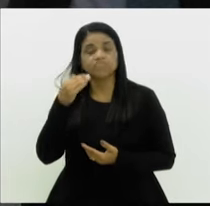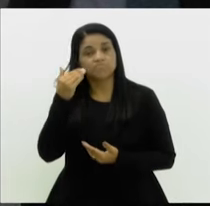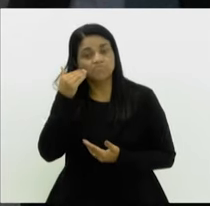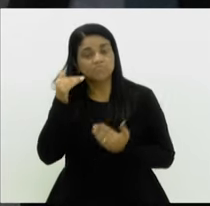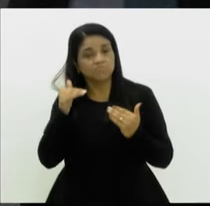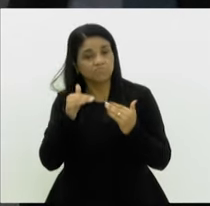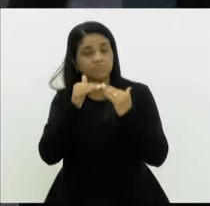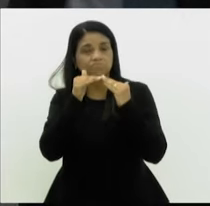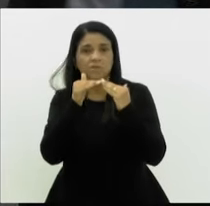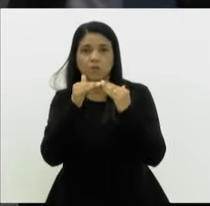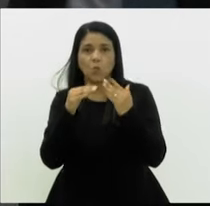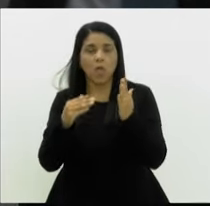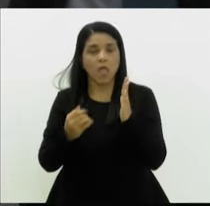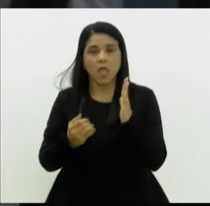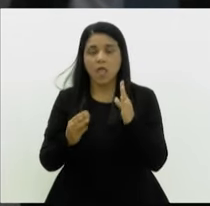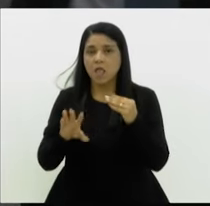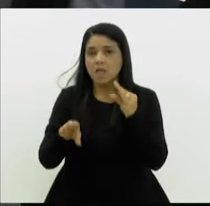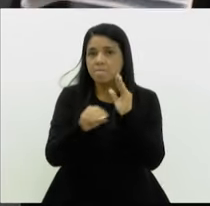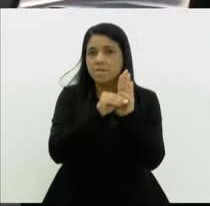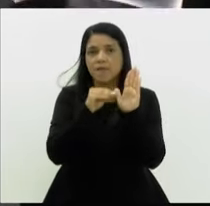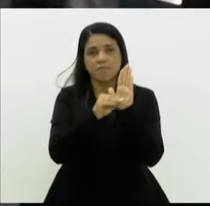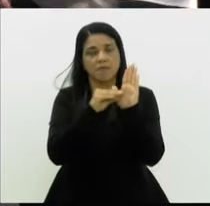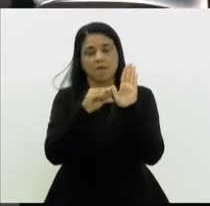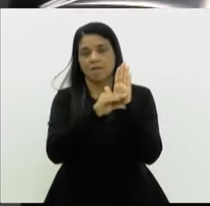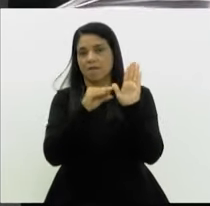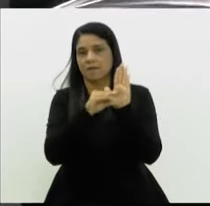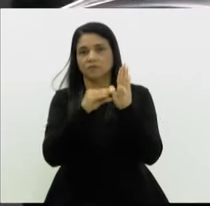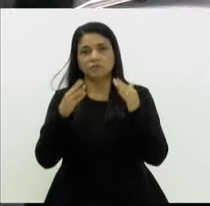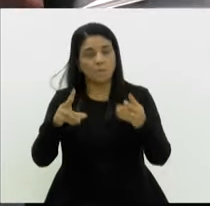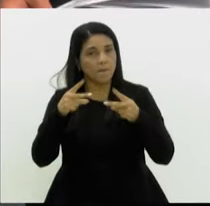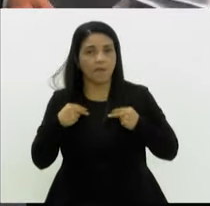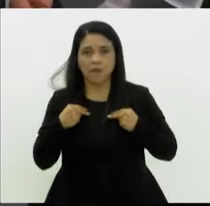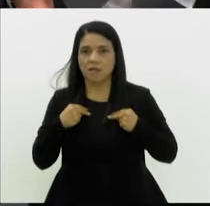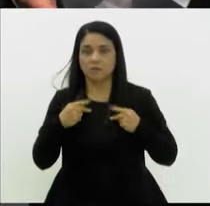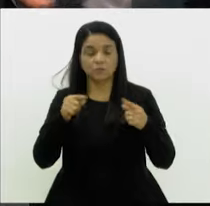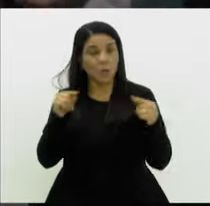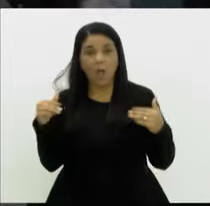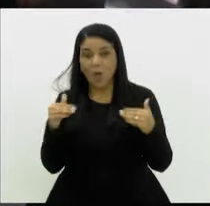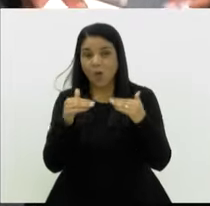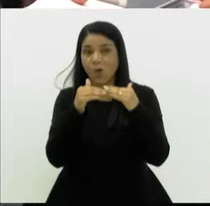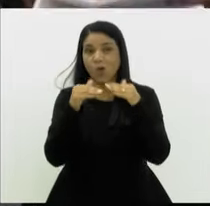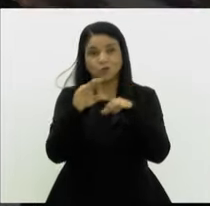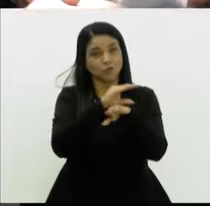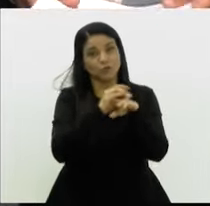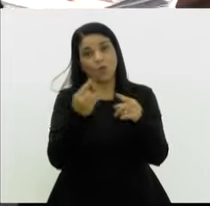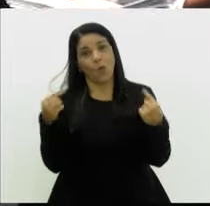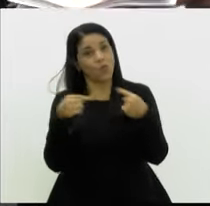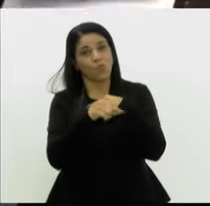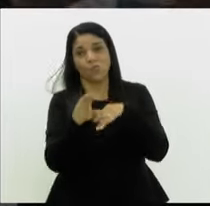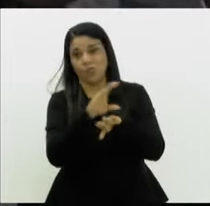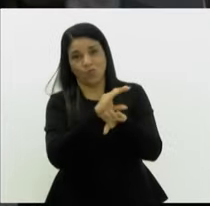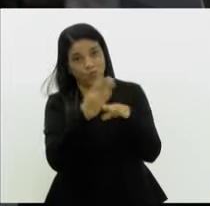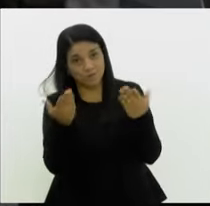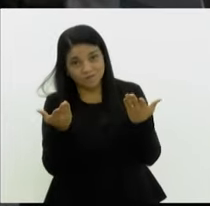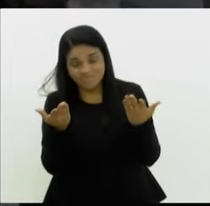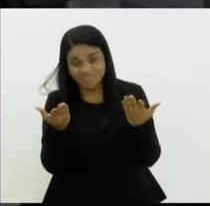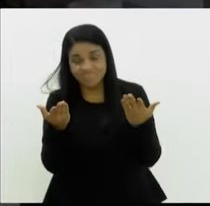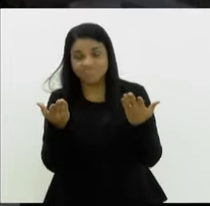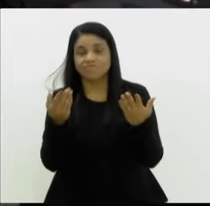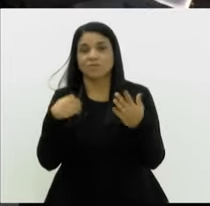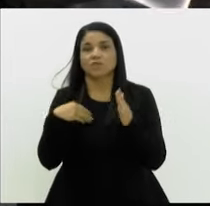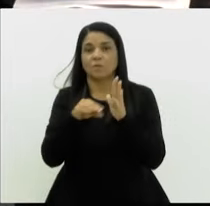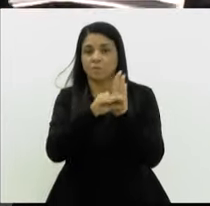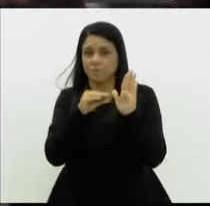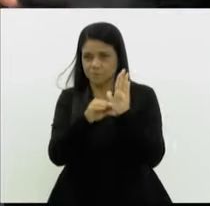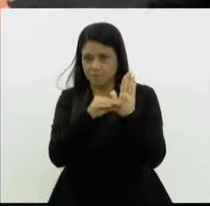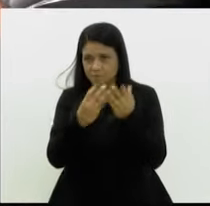de mérito, é questão de forma, de constitucionalidade ou não. Entendeu, senhor presidente? Vou passar aqui as emendas